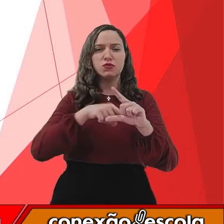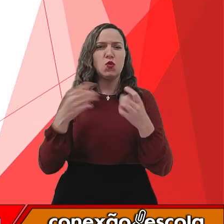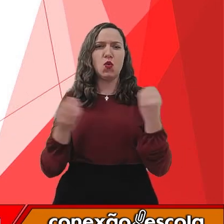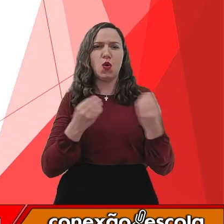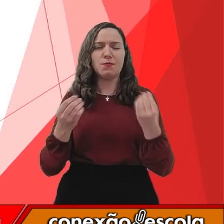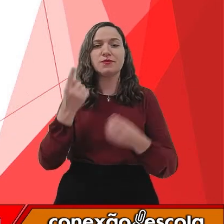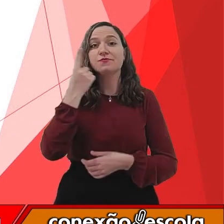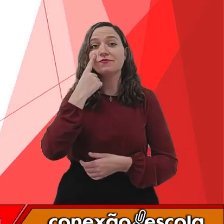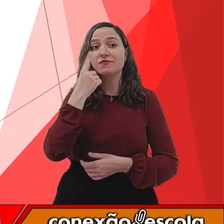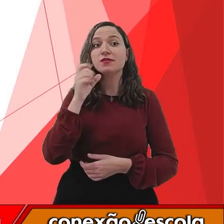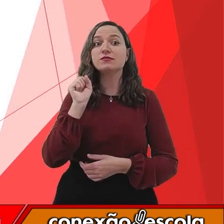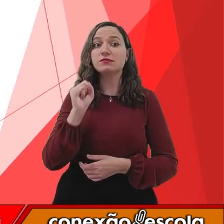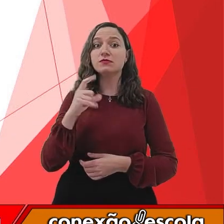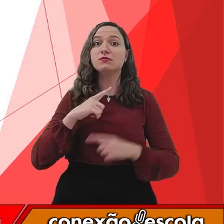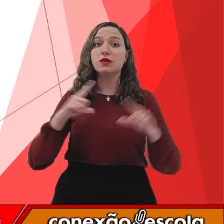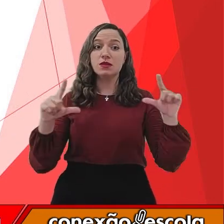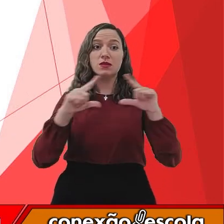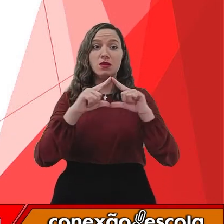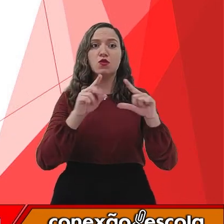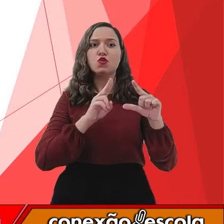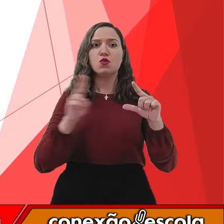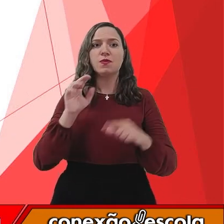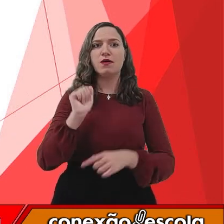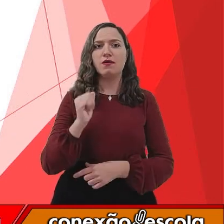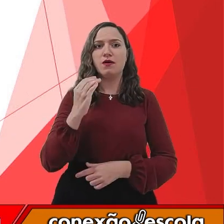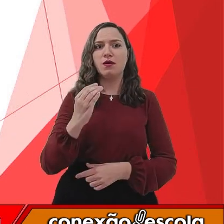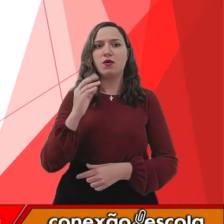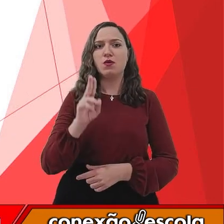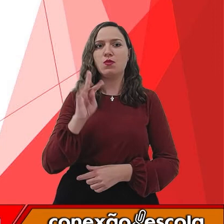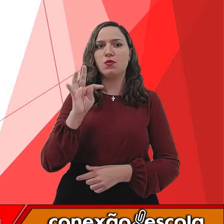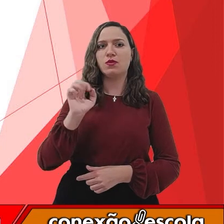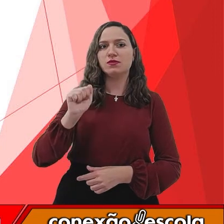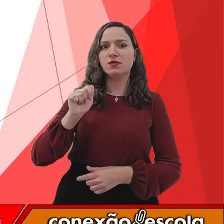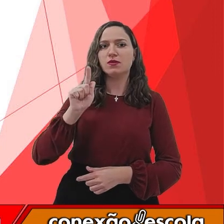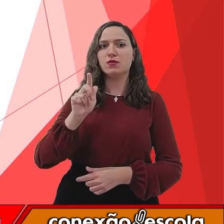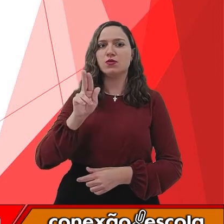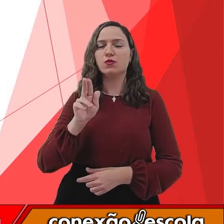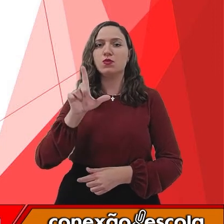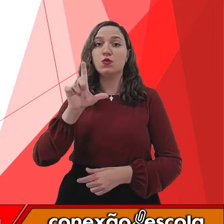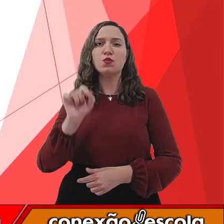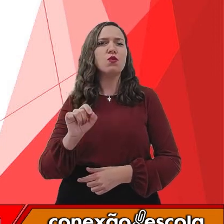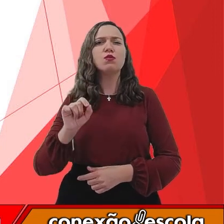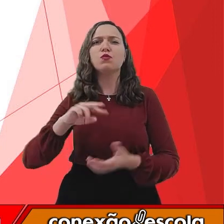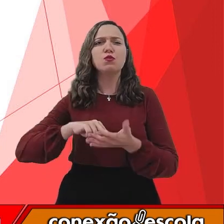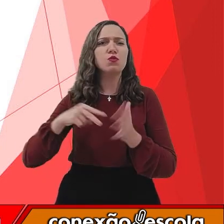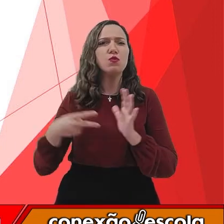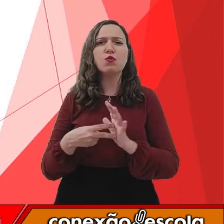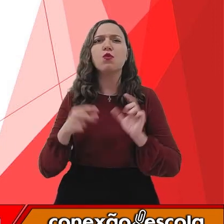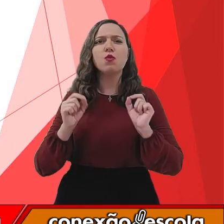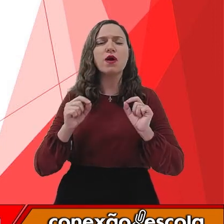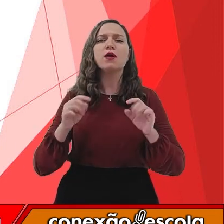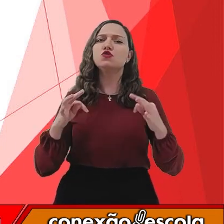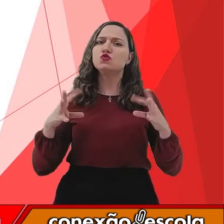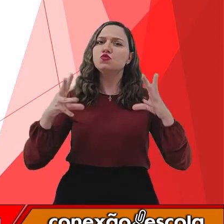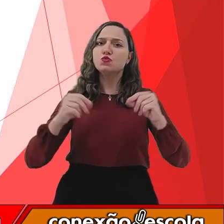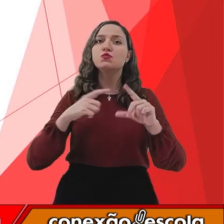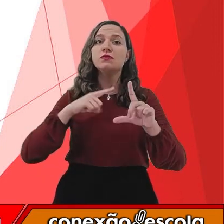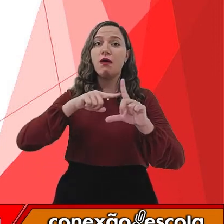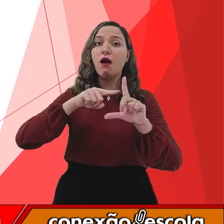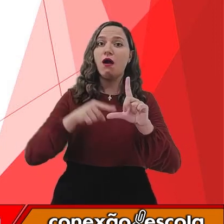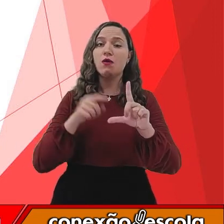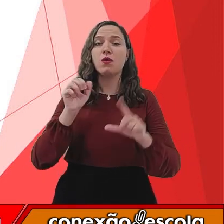for acutângulo, ou seja, o triângulo que possui todos os ângulos agudos,